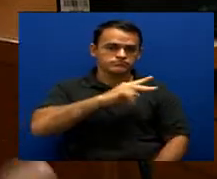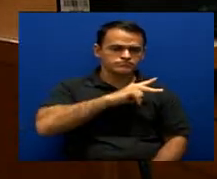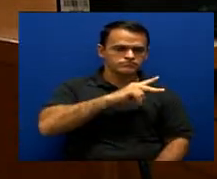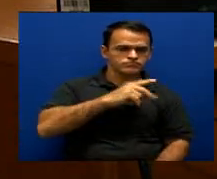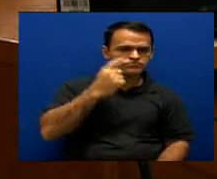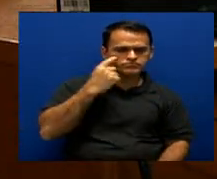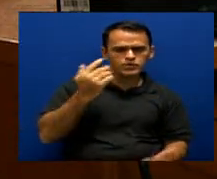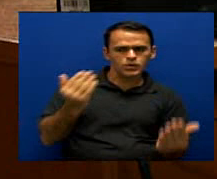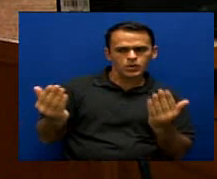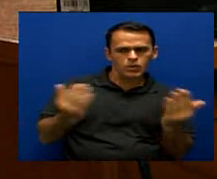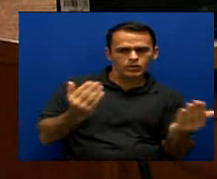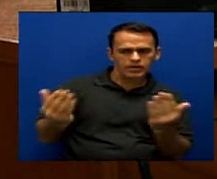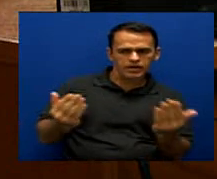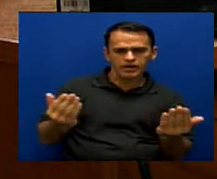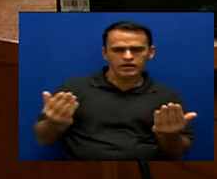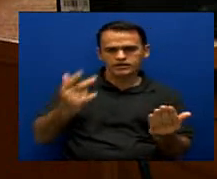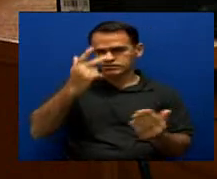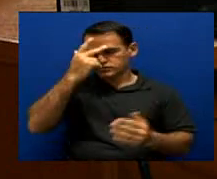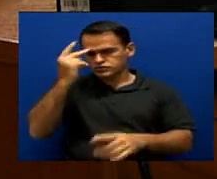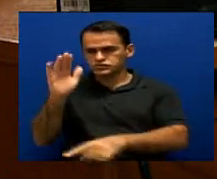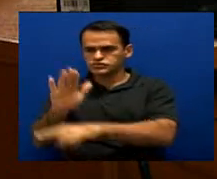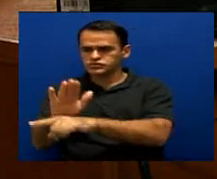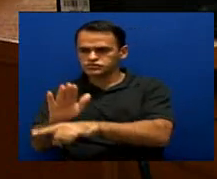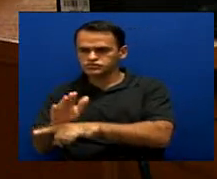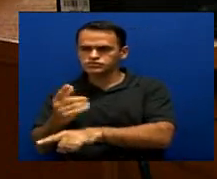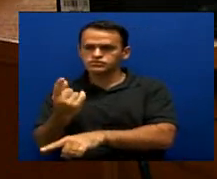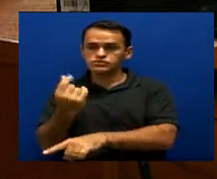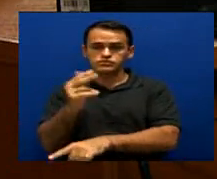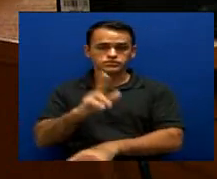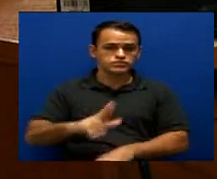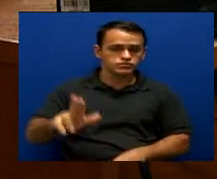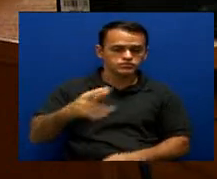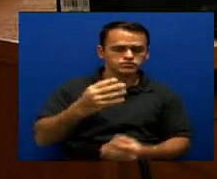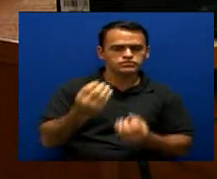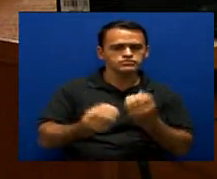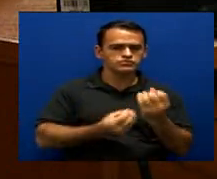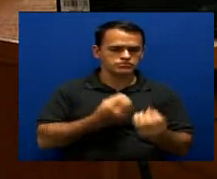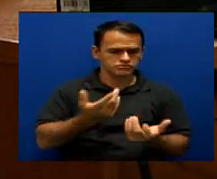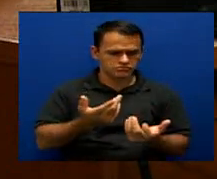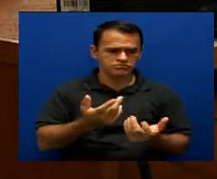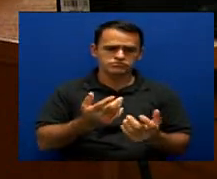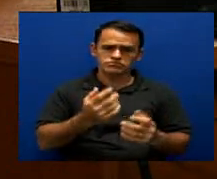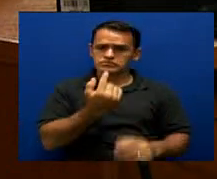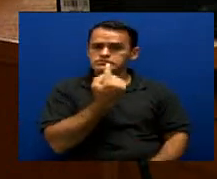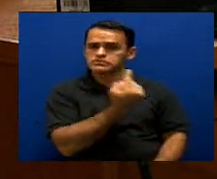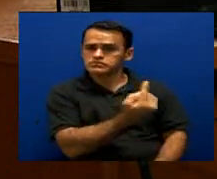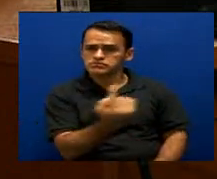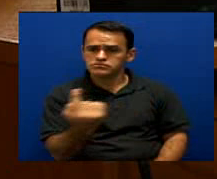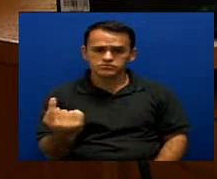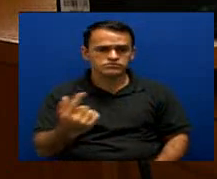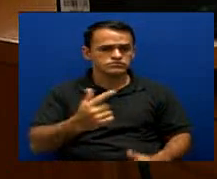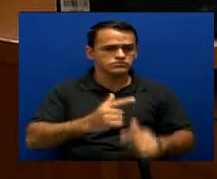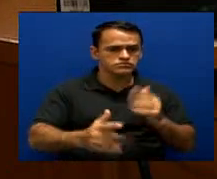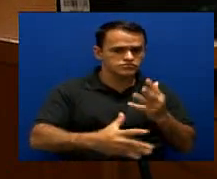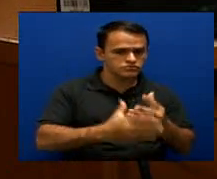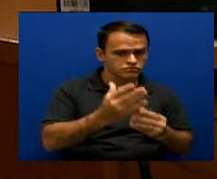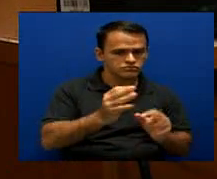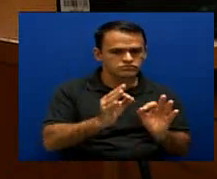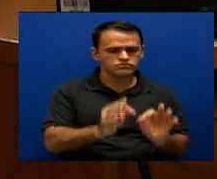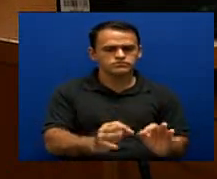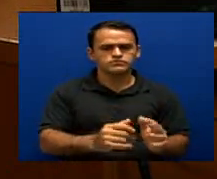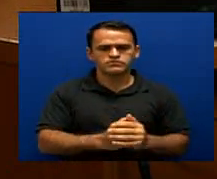o gasto sobre número de atendimentos atendimento sério atendimento individual evolutivo idade inclusive